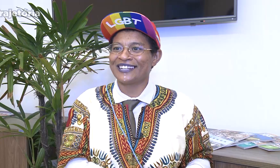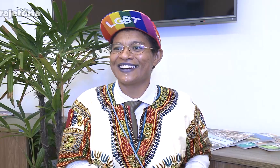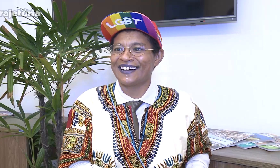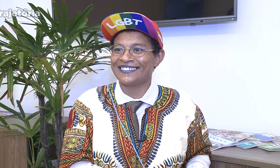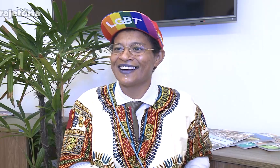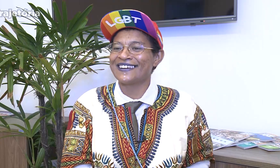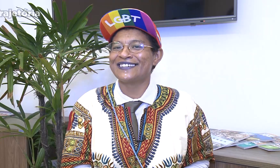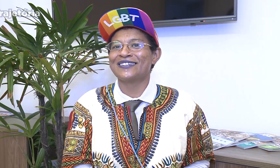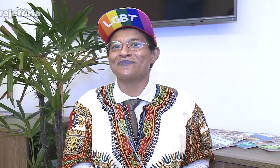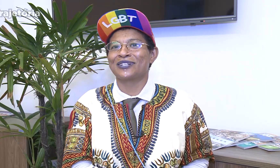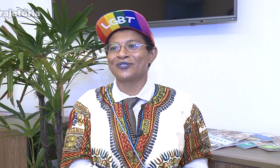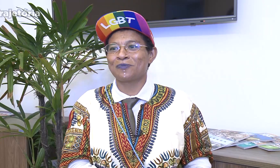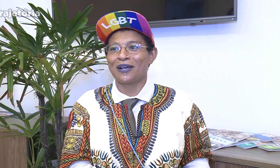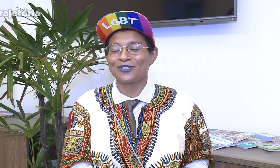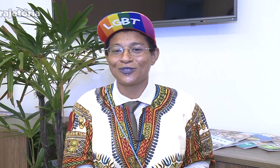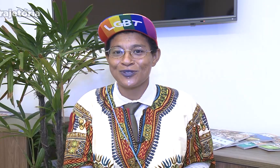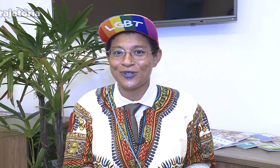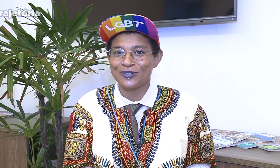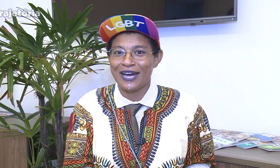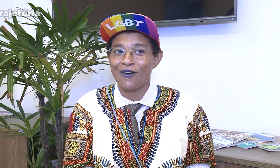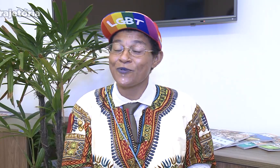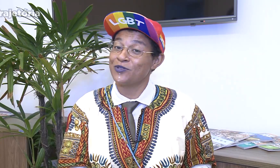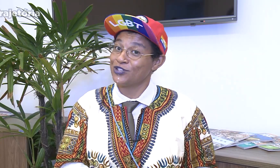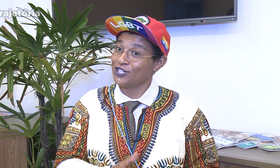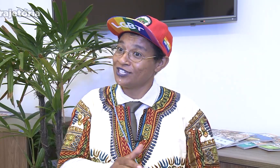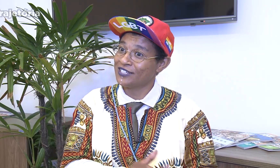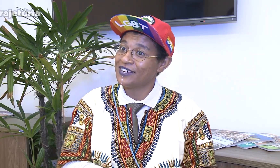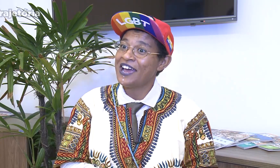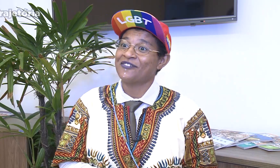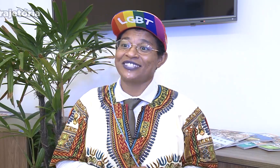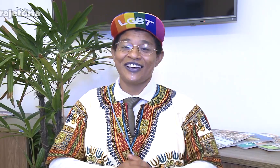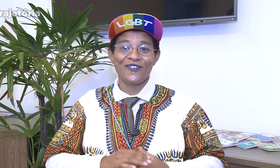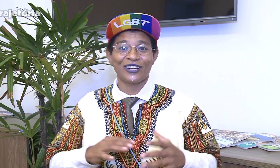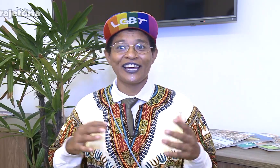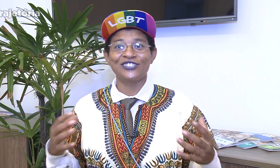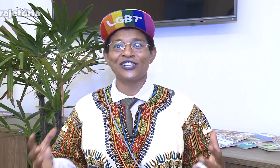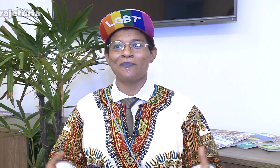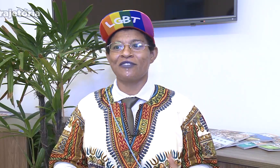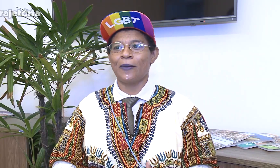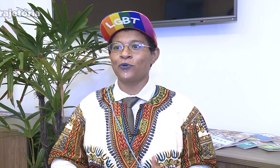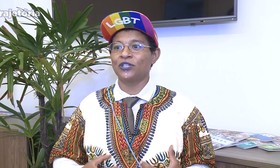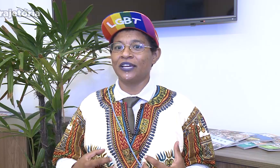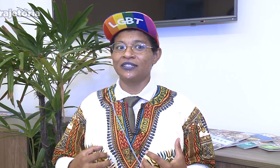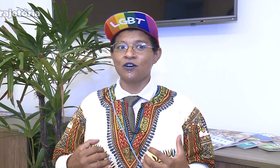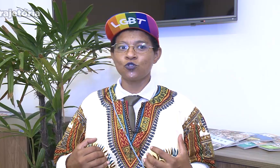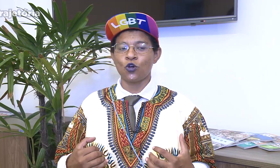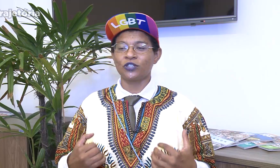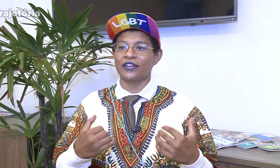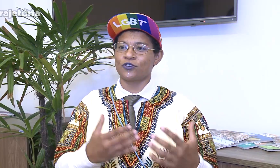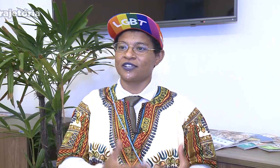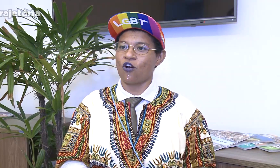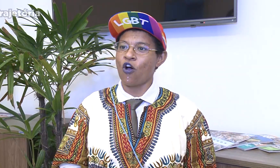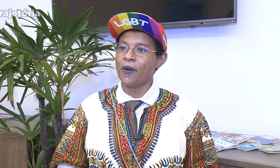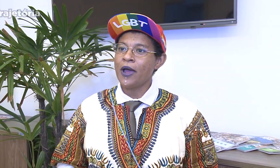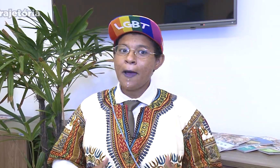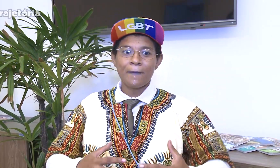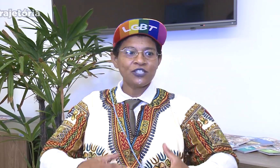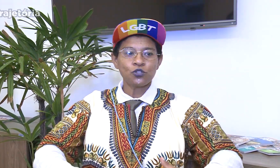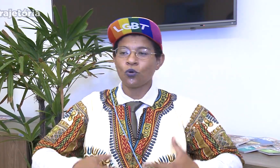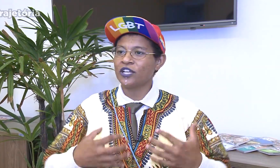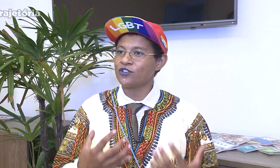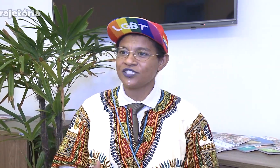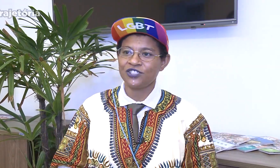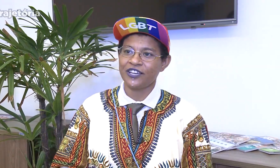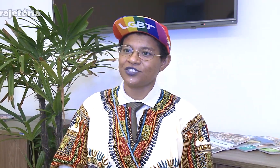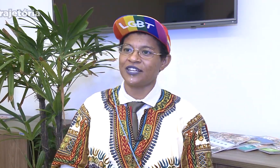esse lugar da Câmara, do espaço institucional, menina, vai ser agora que a gente também vai poder não só ter a nossa copa,